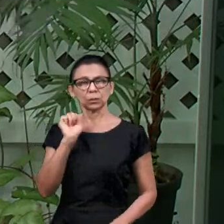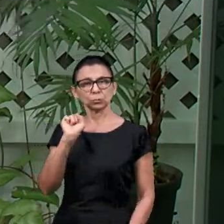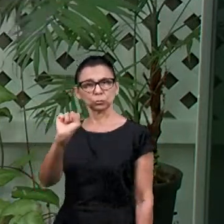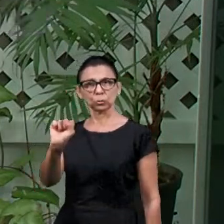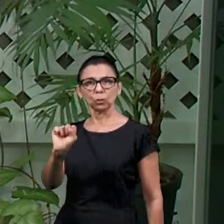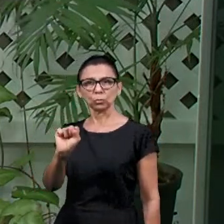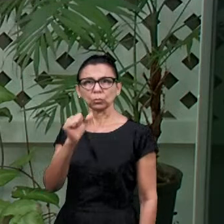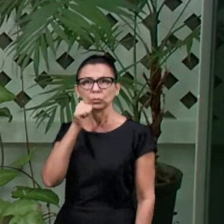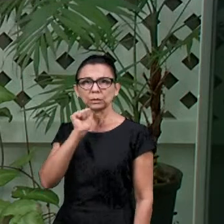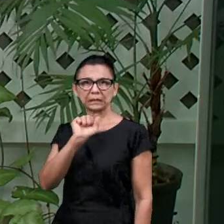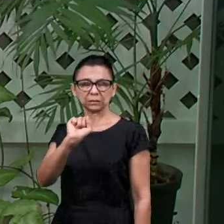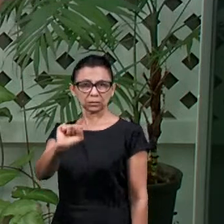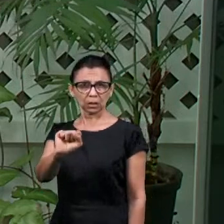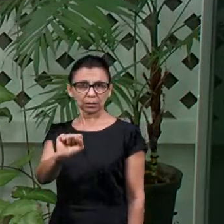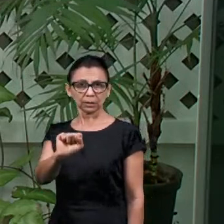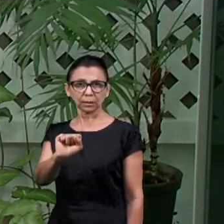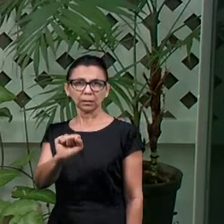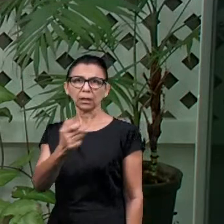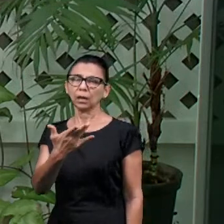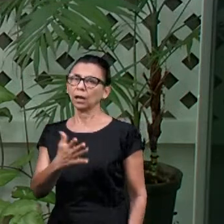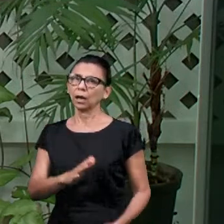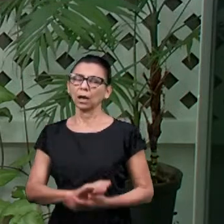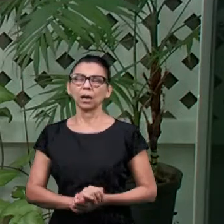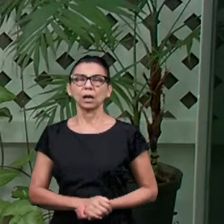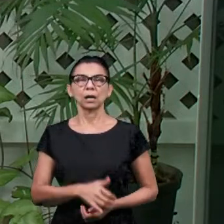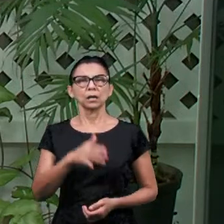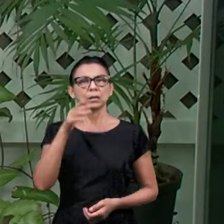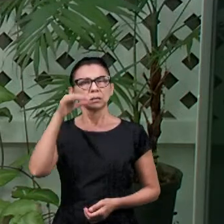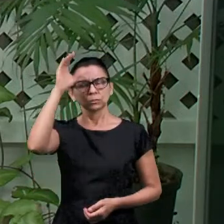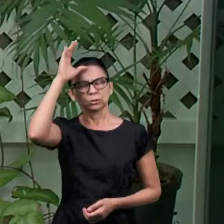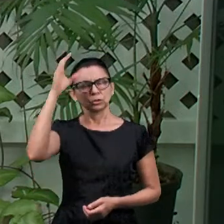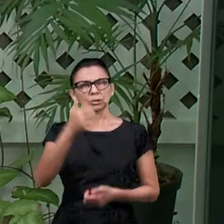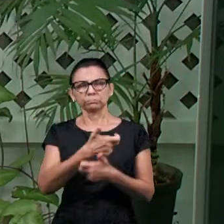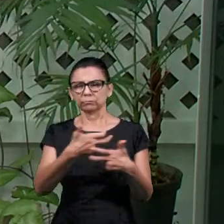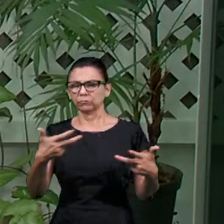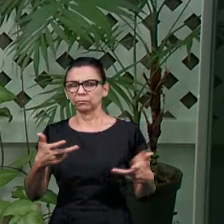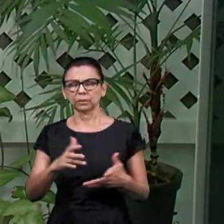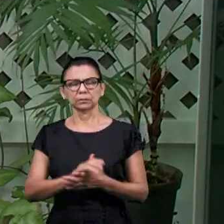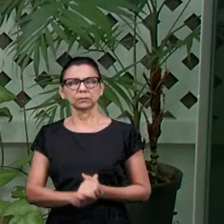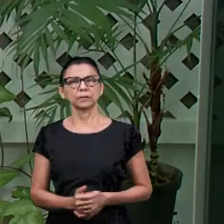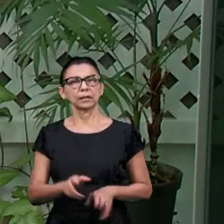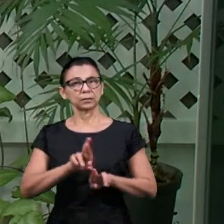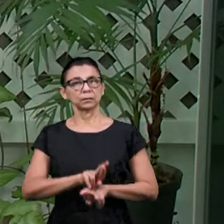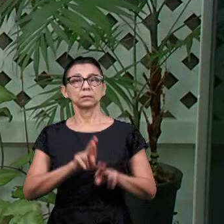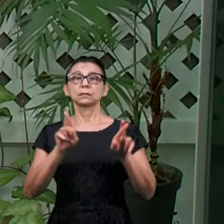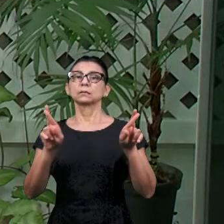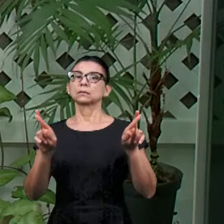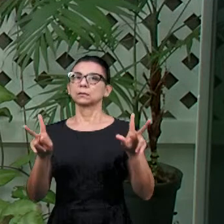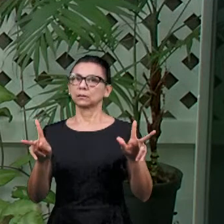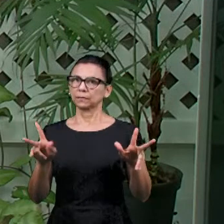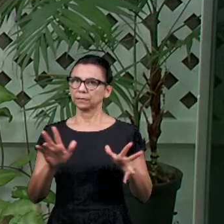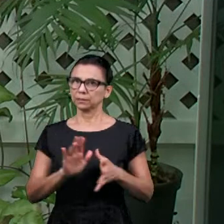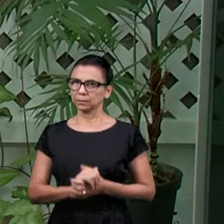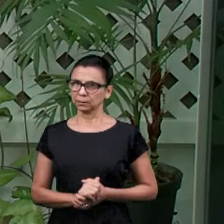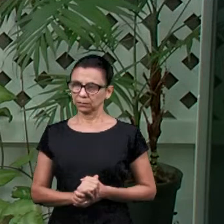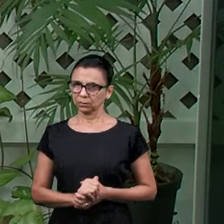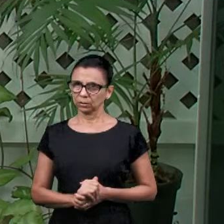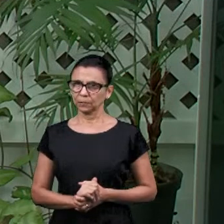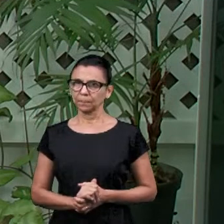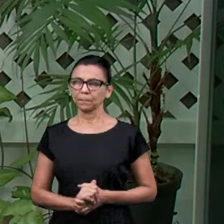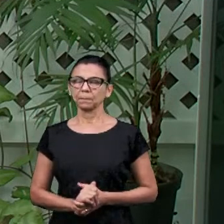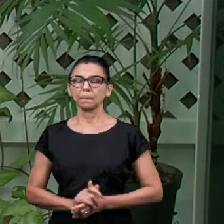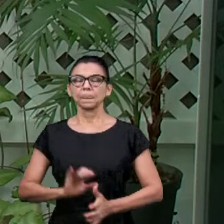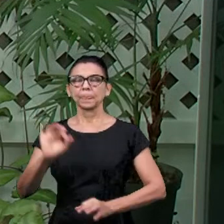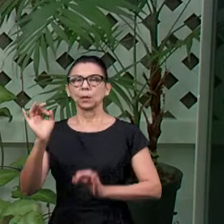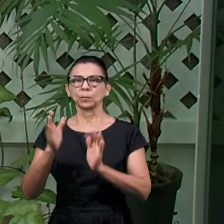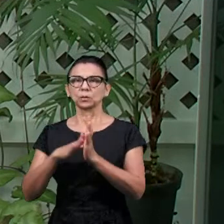do tio, do avô, do bisavô, é outra coisa. Então, veja aqui, o projeto de Deus é